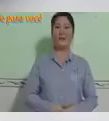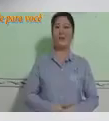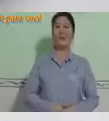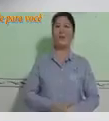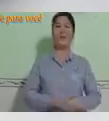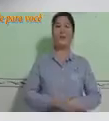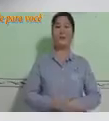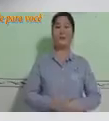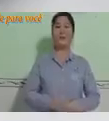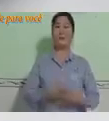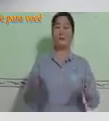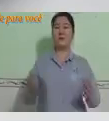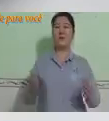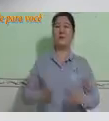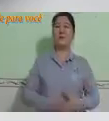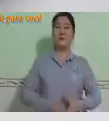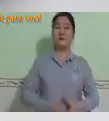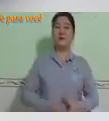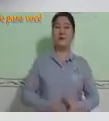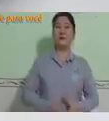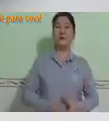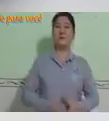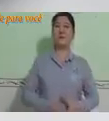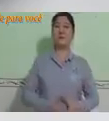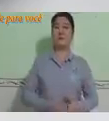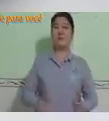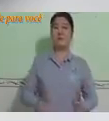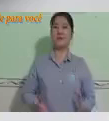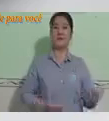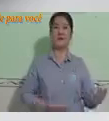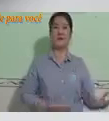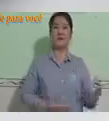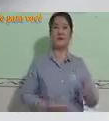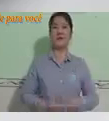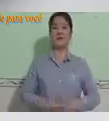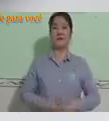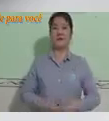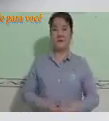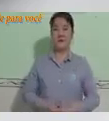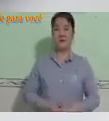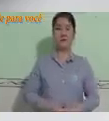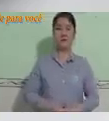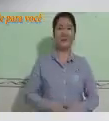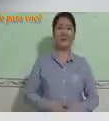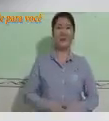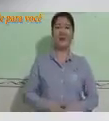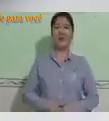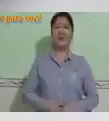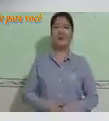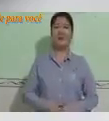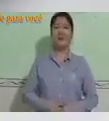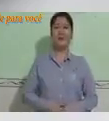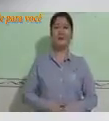por exemplo, ponto e vírgula, ir para o trabalho e barra ou regressar a casa por outros caminhos diferentes dos habituais, ponto